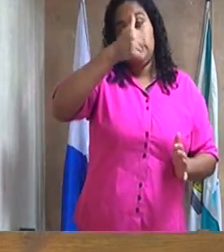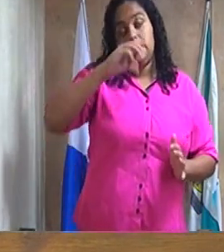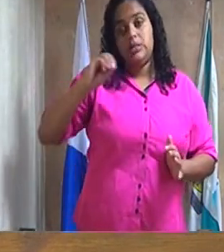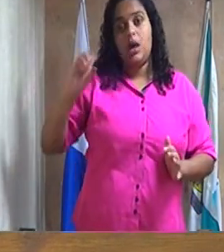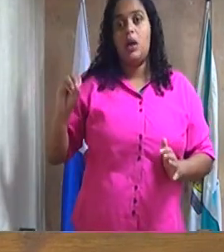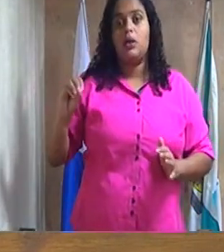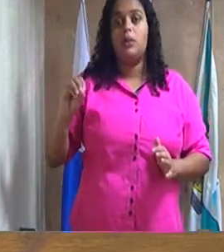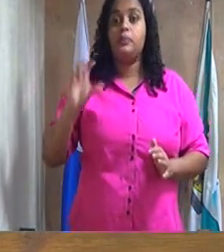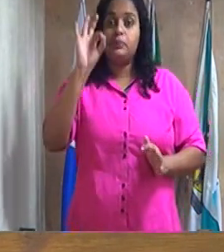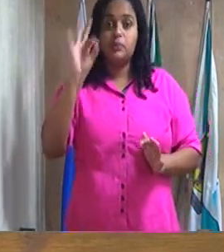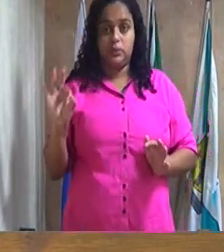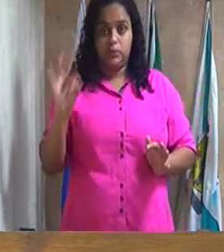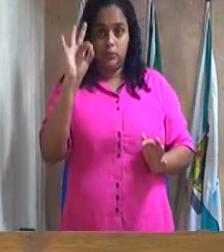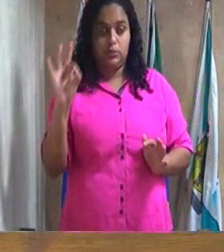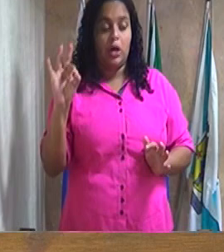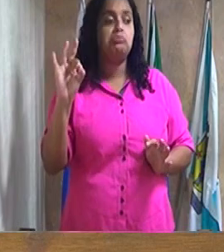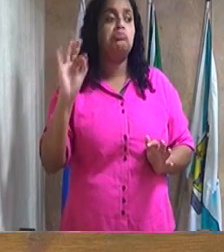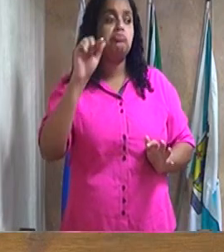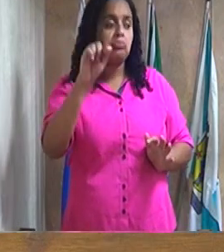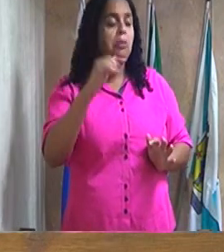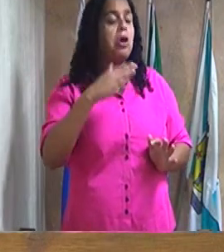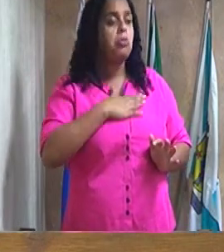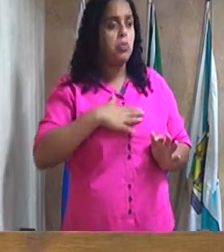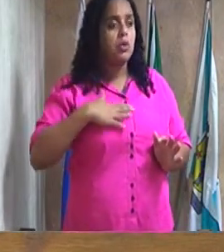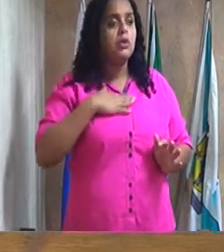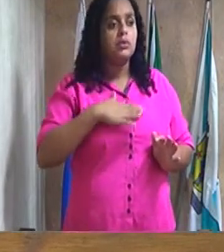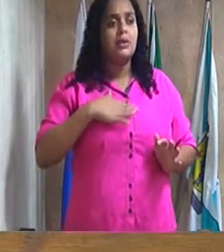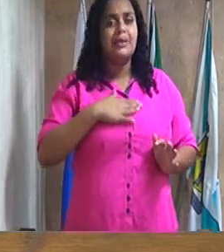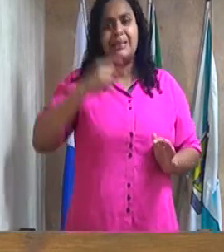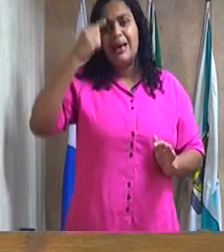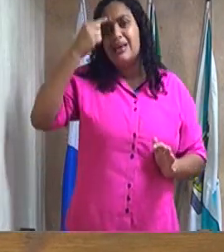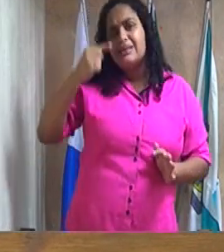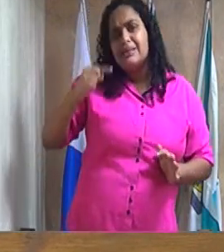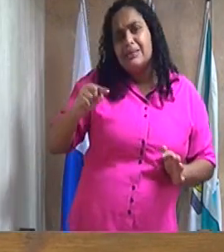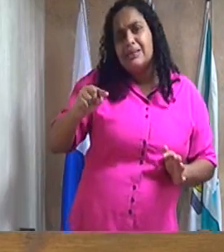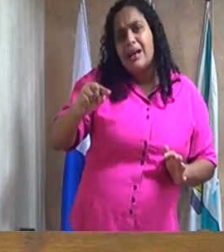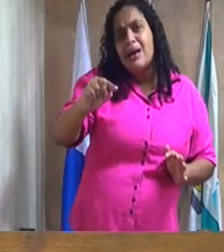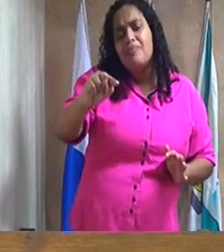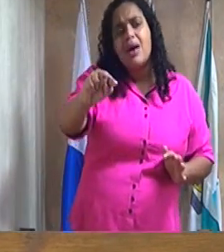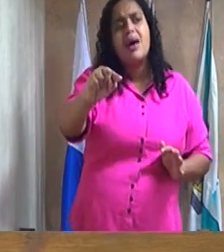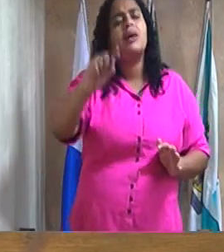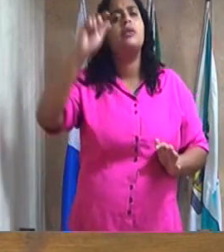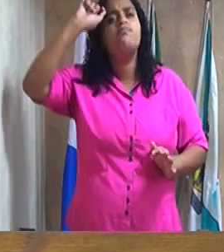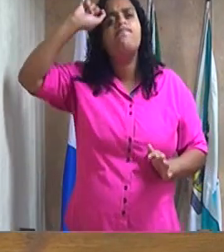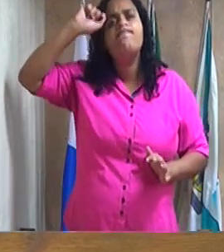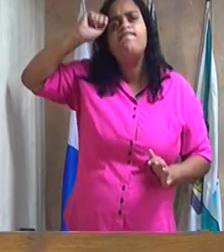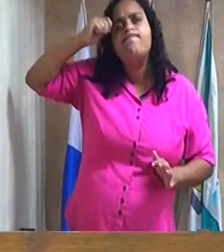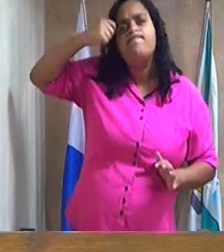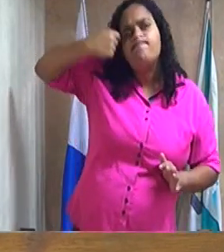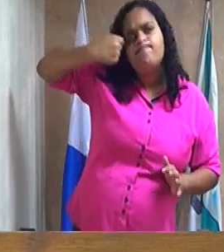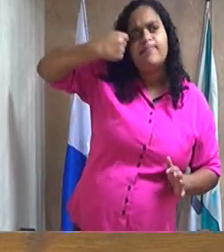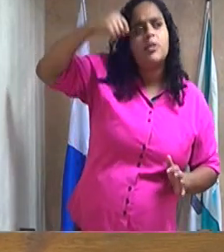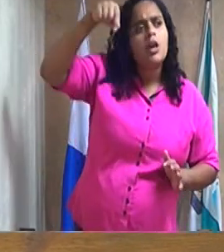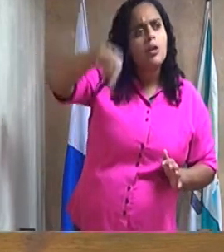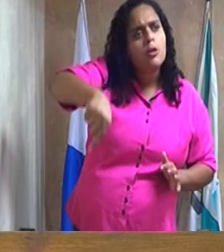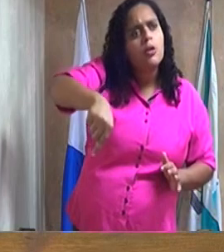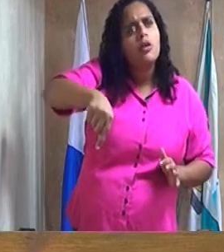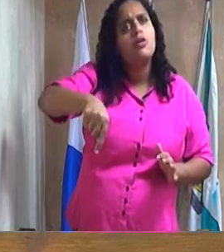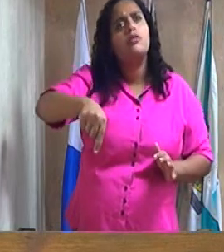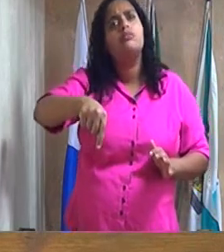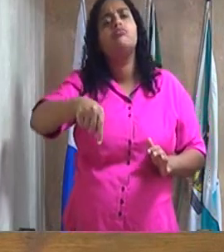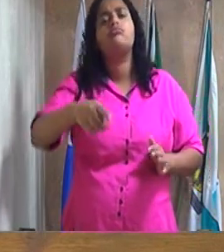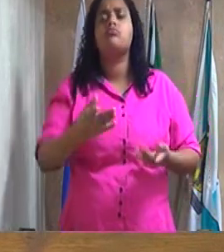deixar de falar aqui da Semana das Tradições Afrodescendentes desse município, do